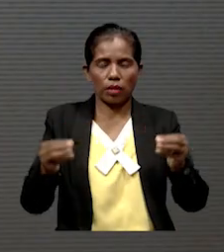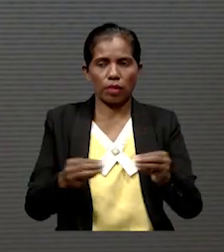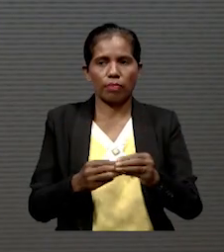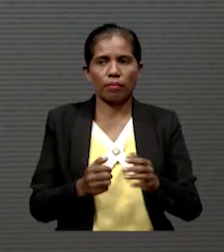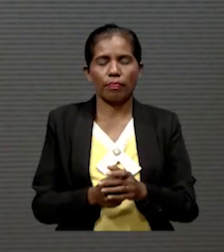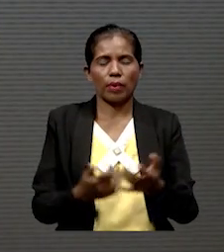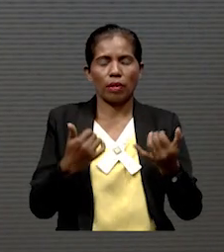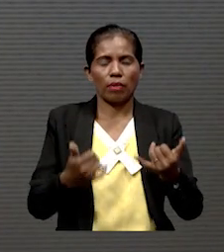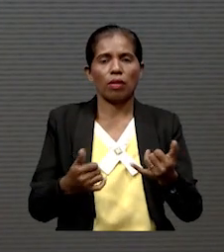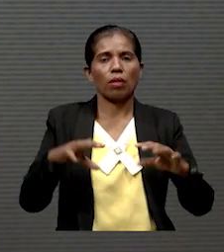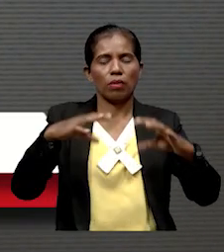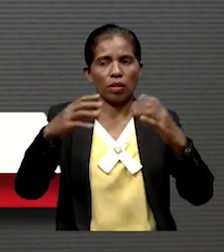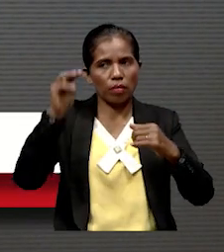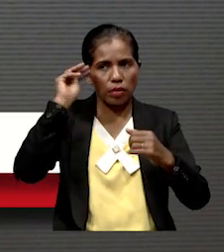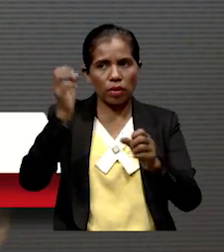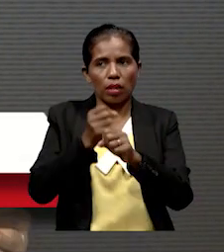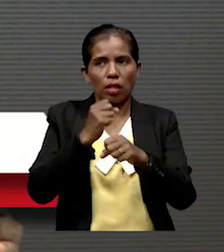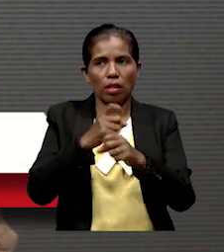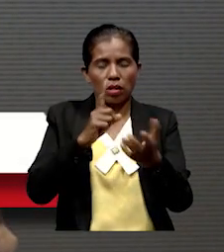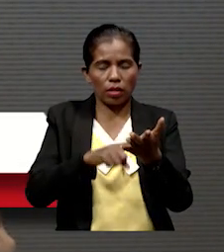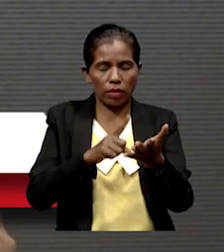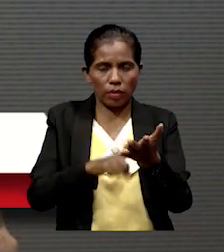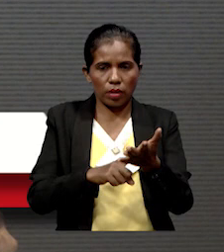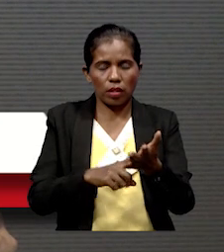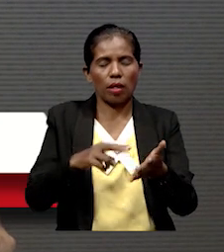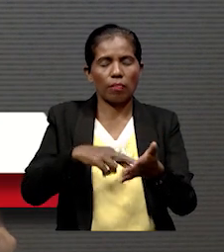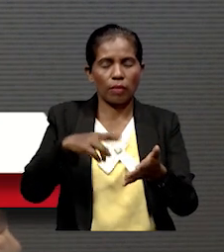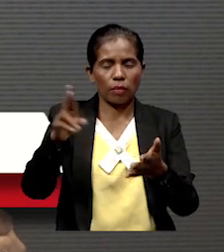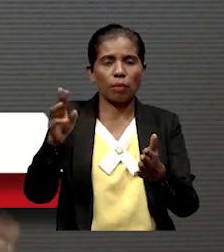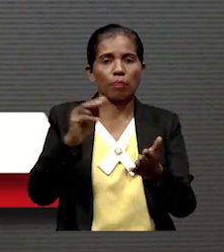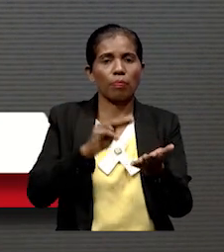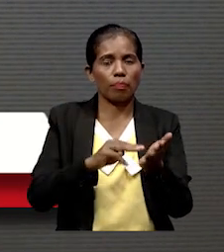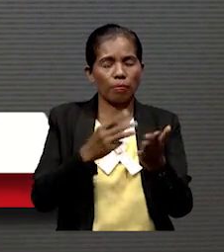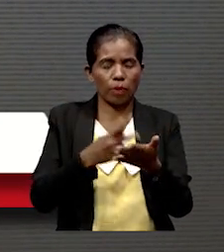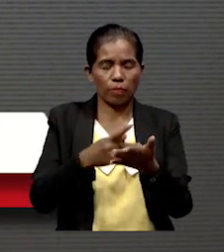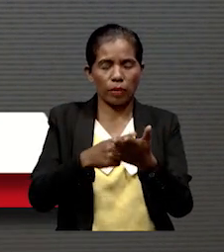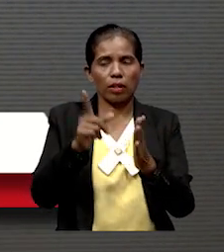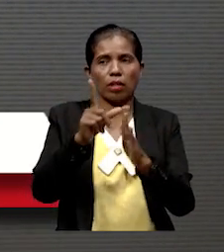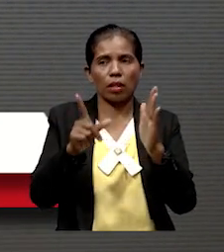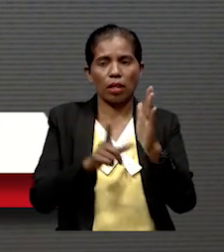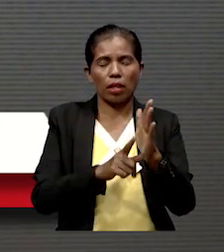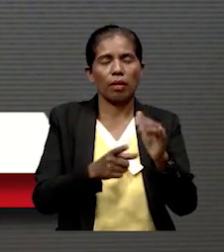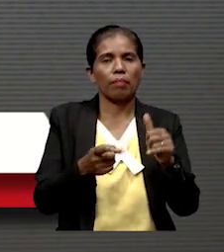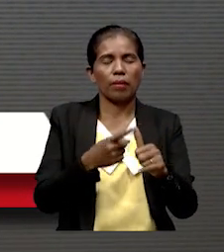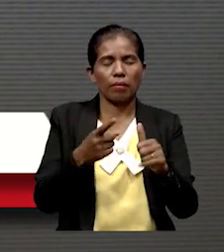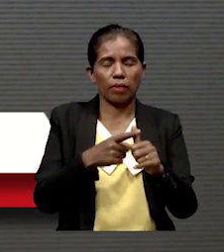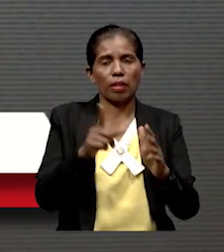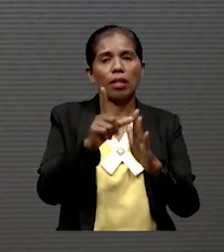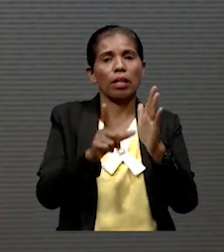halo discussão, debate, no finalmente halo aprovação para a proposta de lei, para a primeira alteração, para a lei